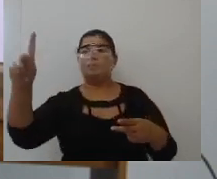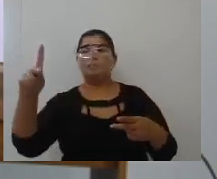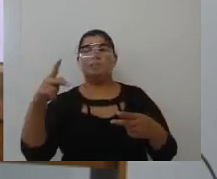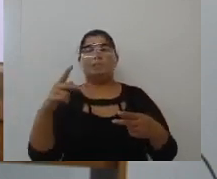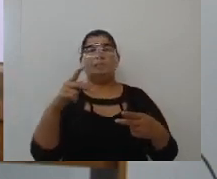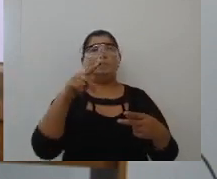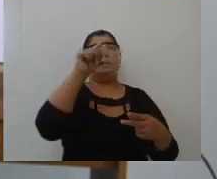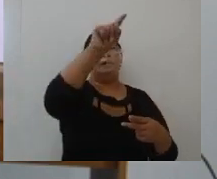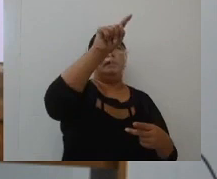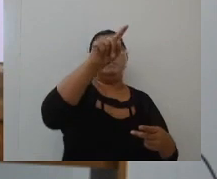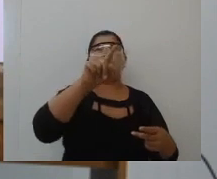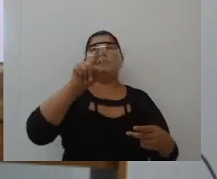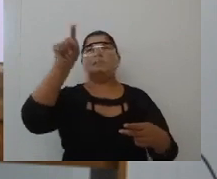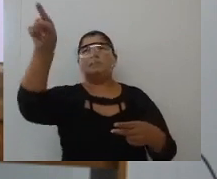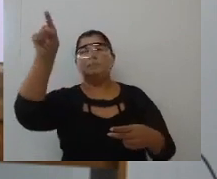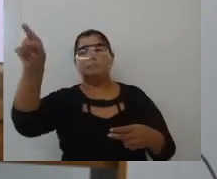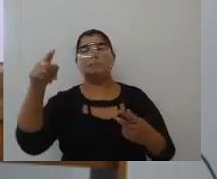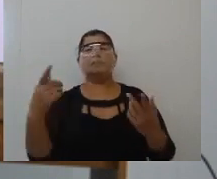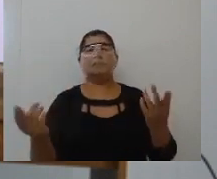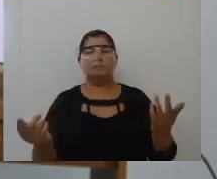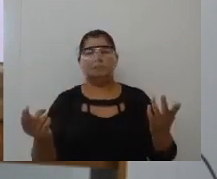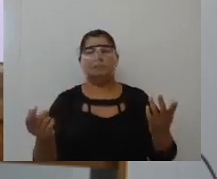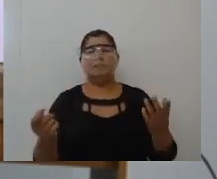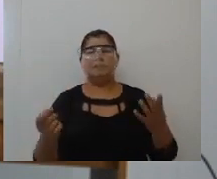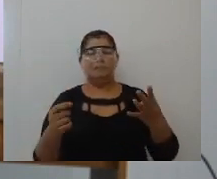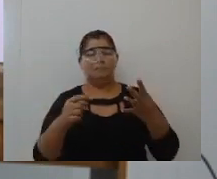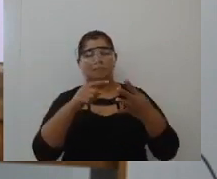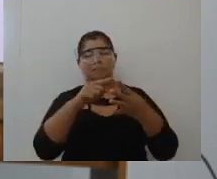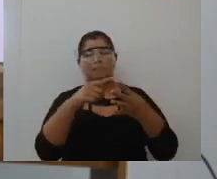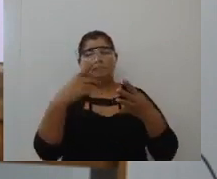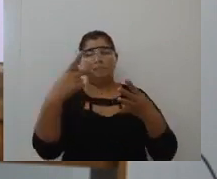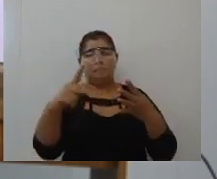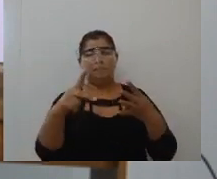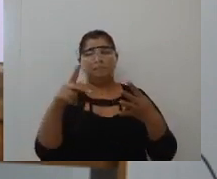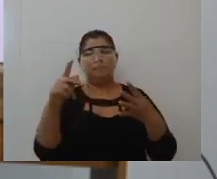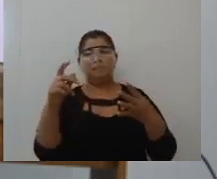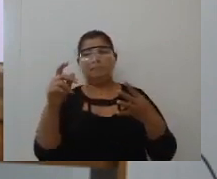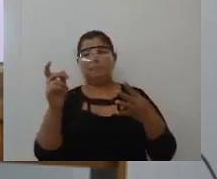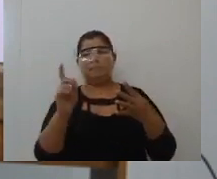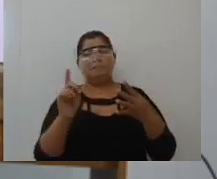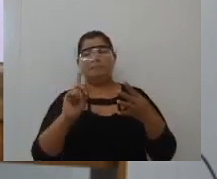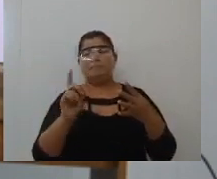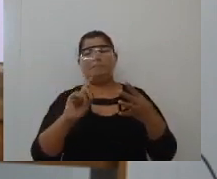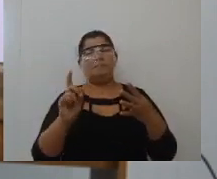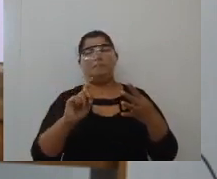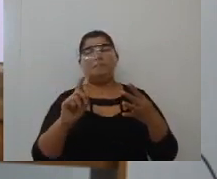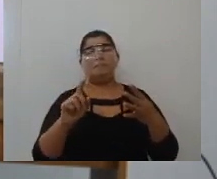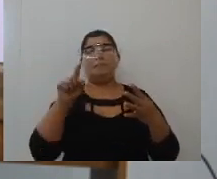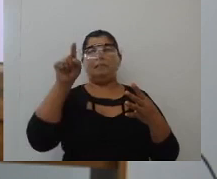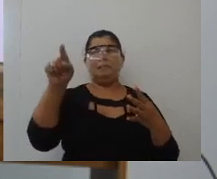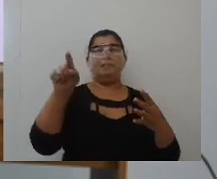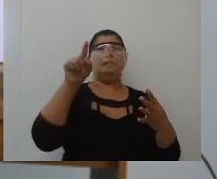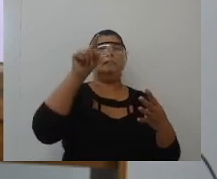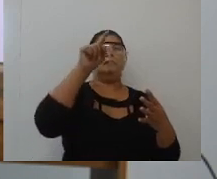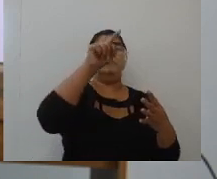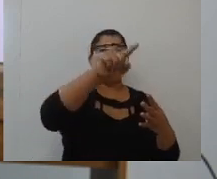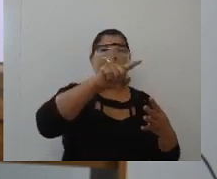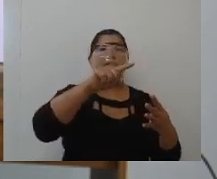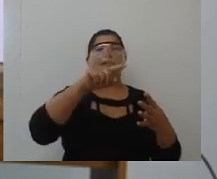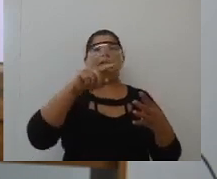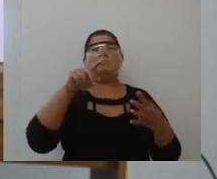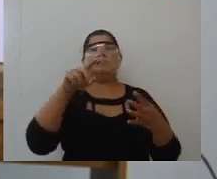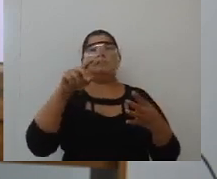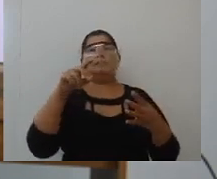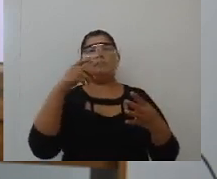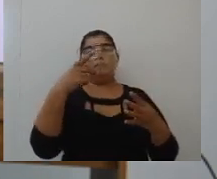né? Aquele, aquela, tá? O seu, sua é possessivo, né? Mas aquele, aquela, o uso